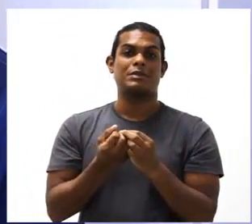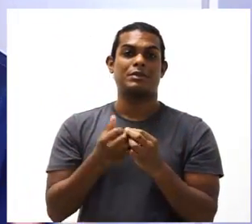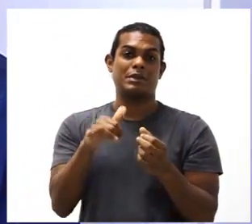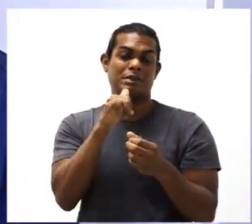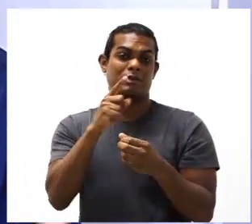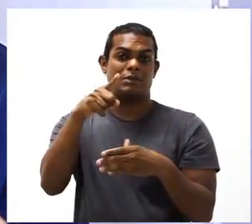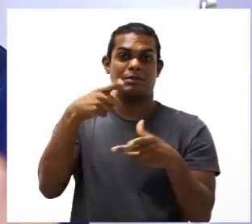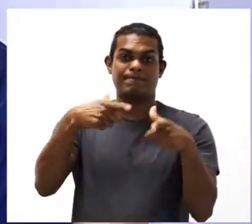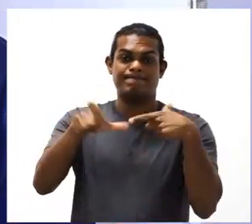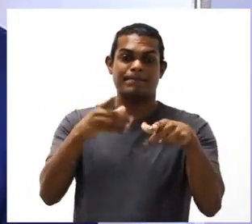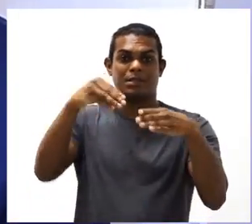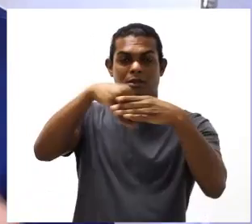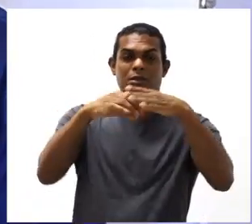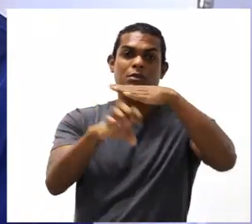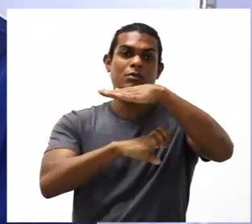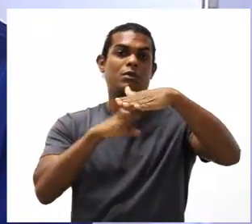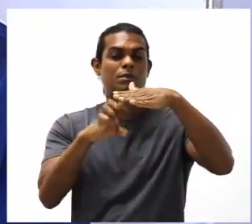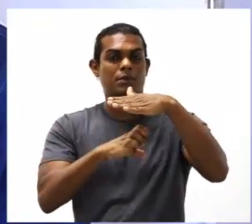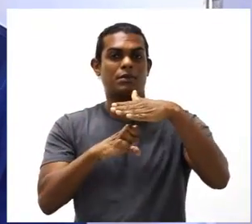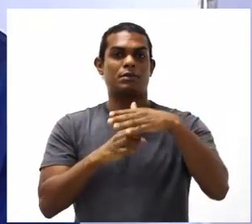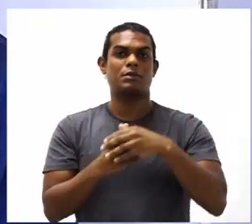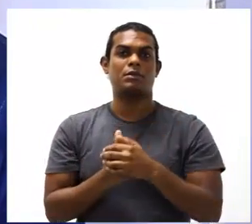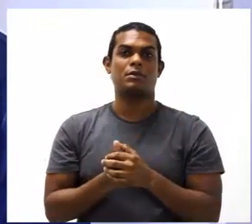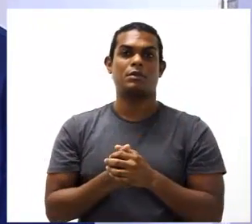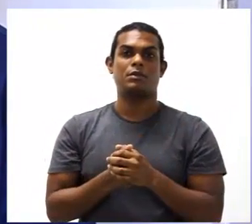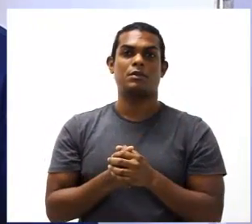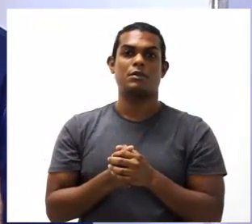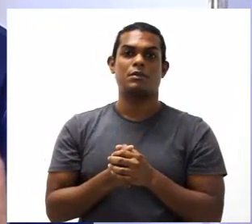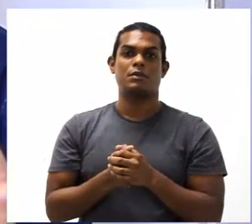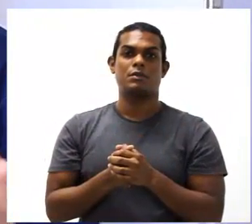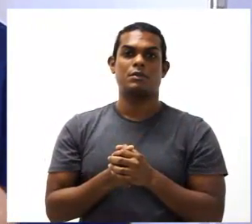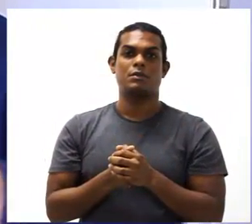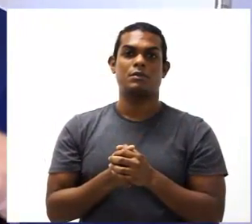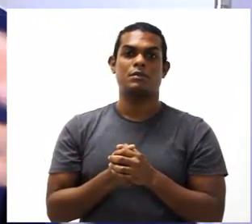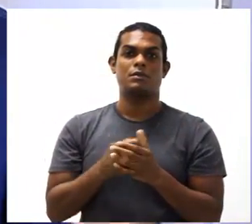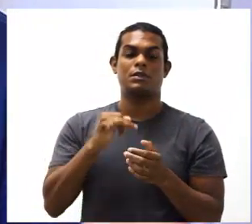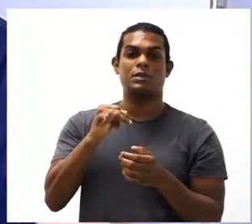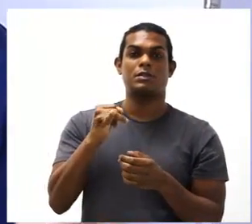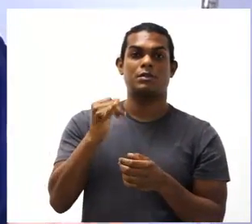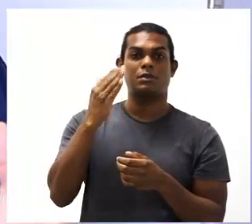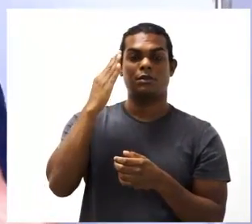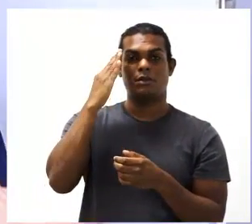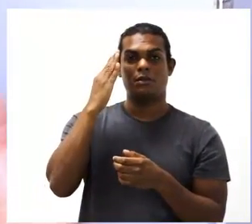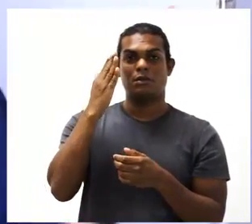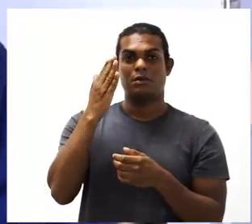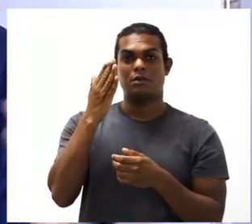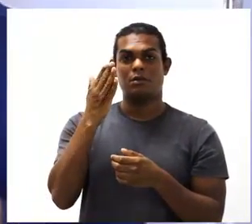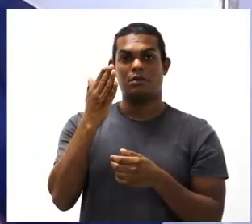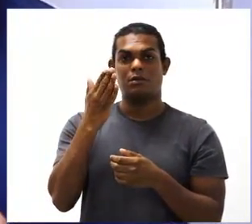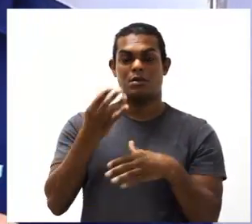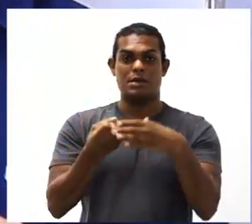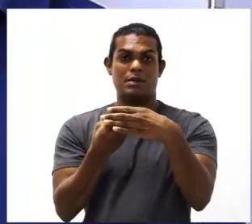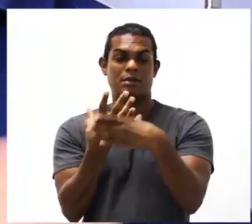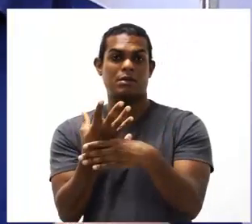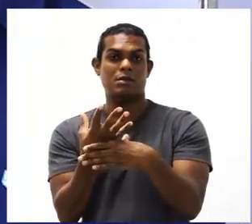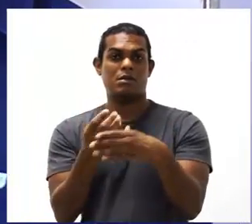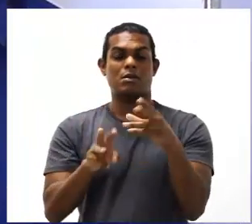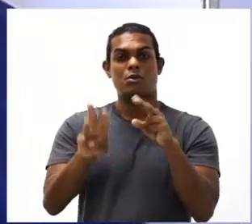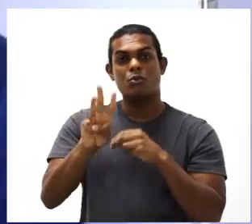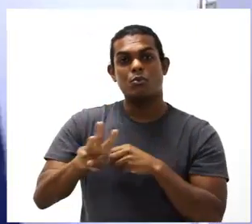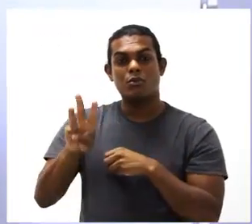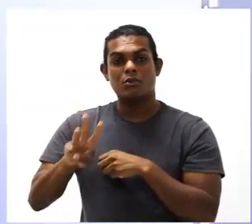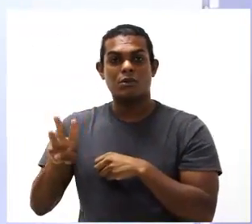numa organização qualquer, seja acadêmico ou não, e se você, num portal, num site, todo o processo de